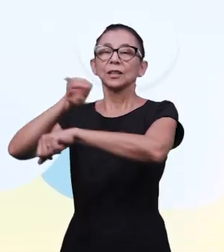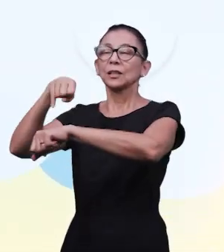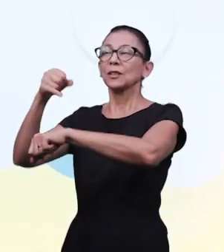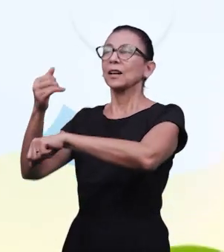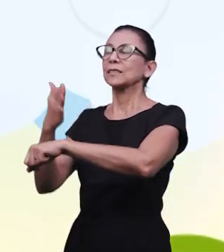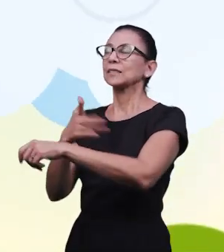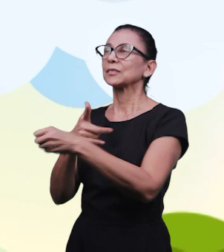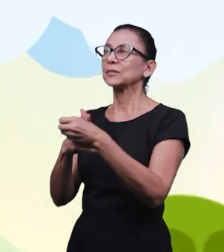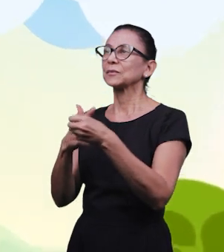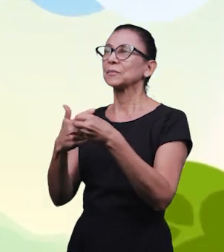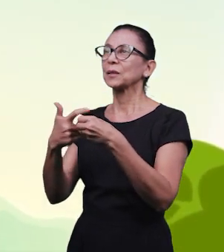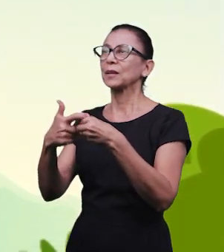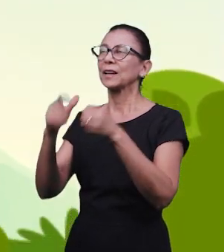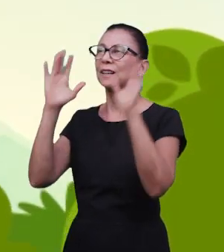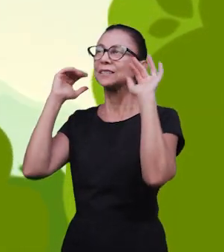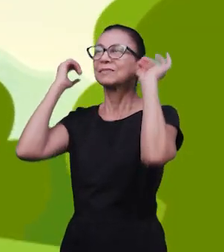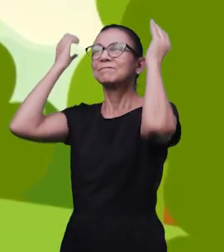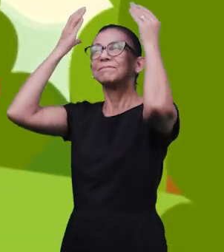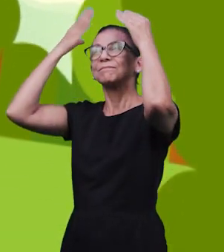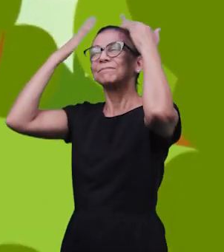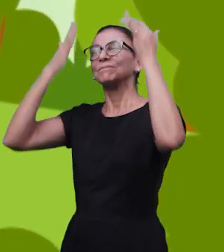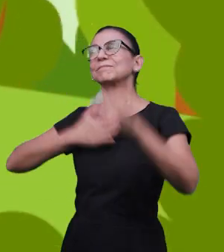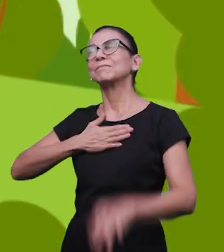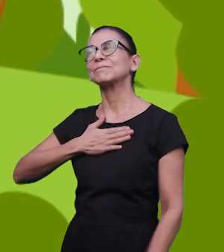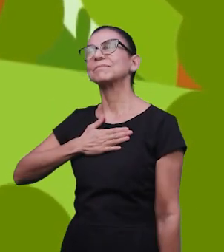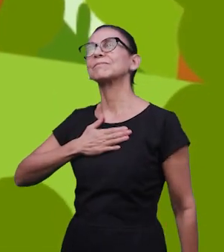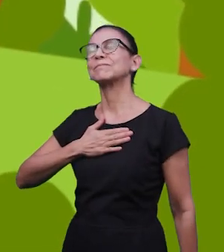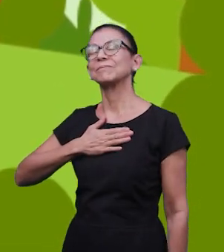todos, a paz do Senhor Jesus.